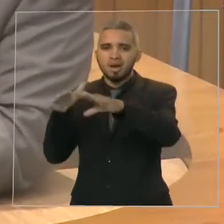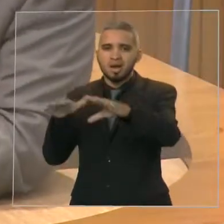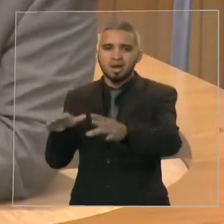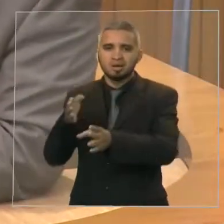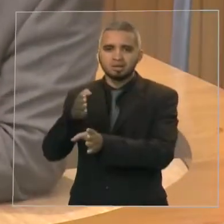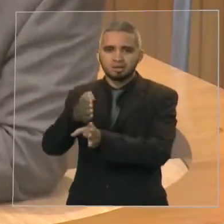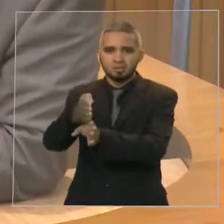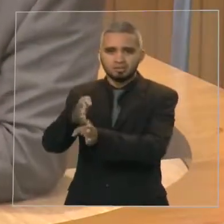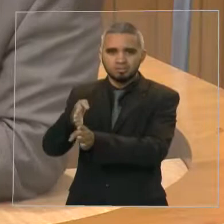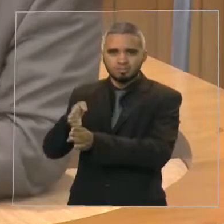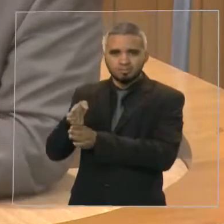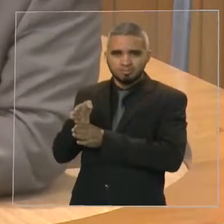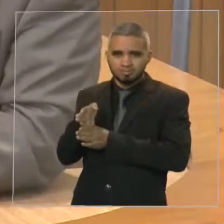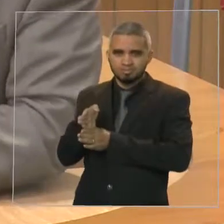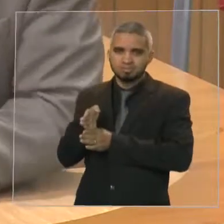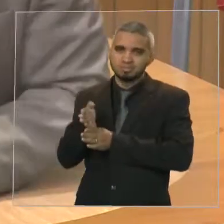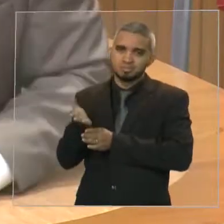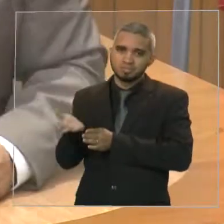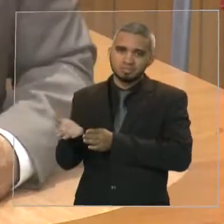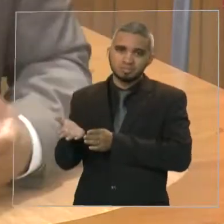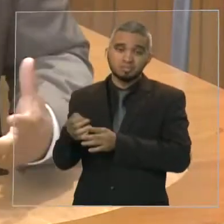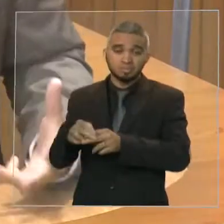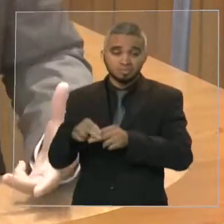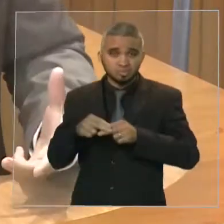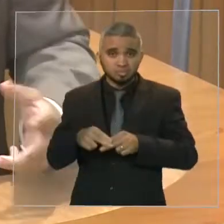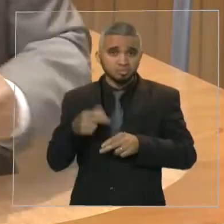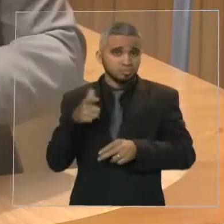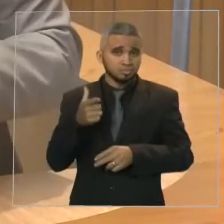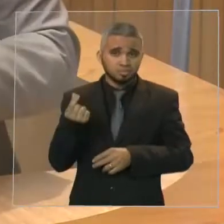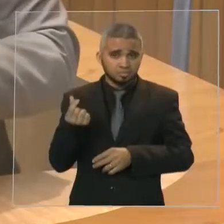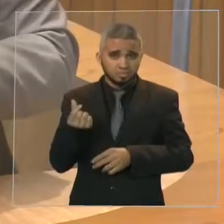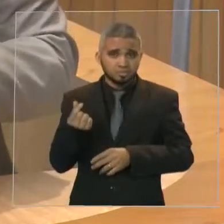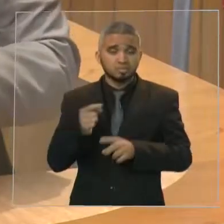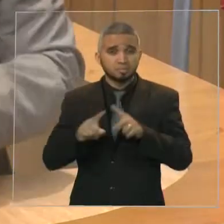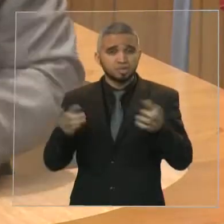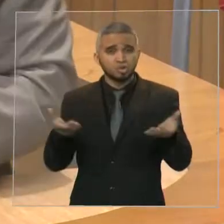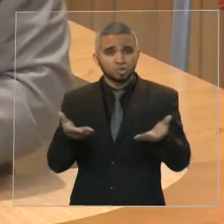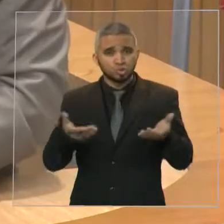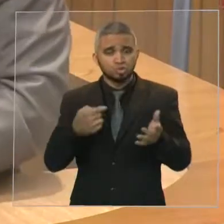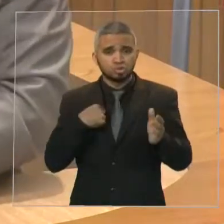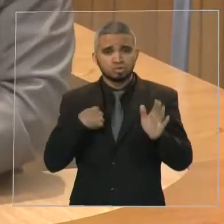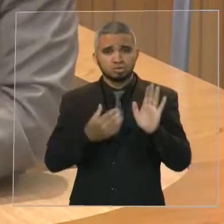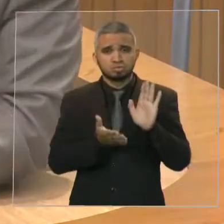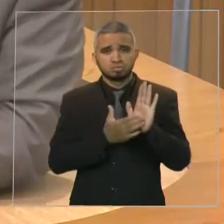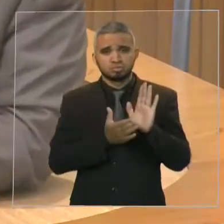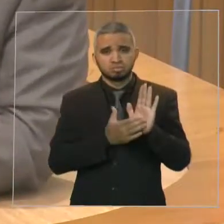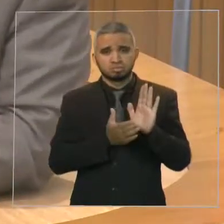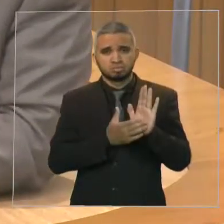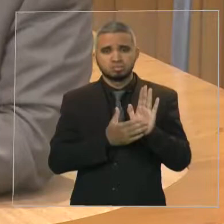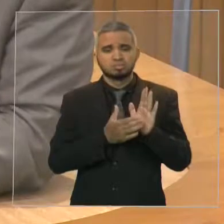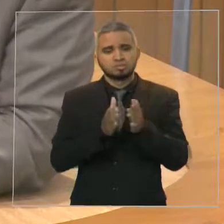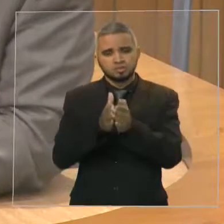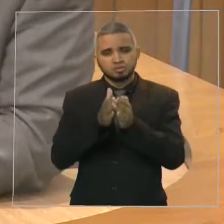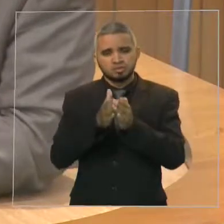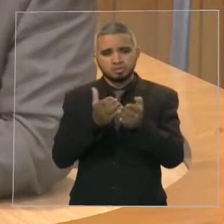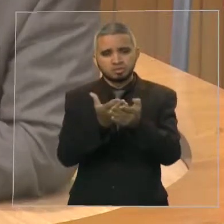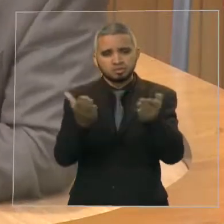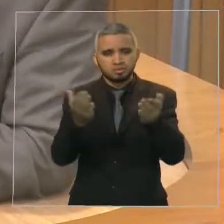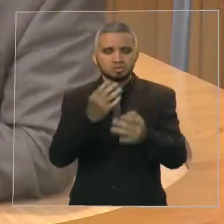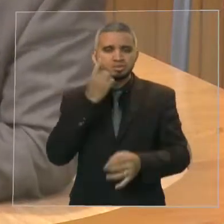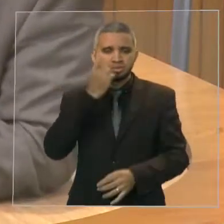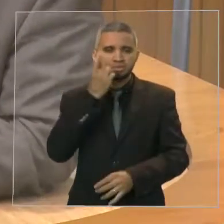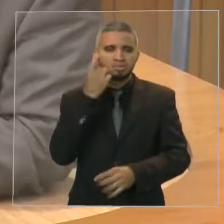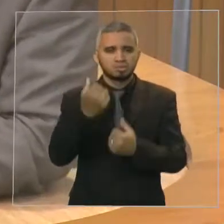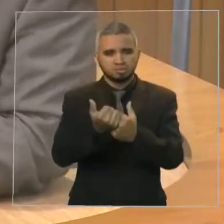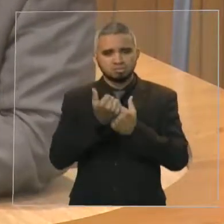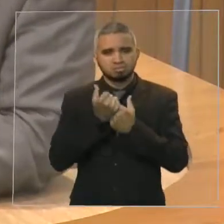estou entrando com uma indicação hoje e peço que os nobres deputados subscrevam essa indicação para